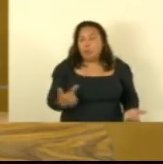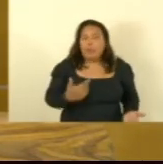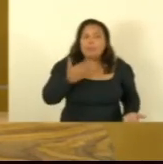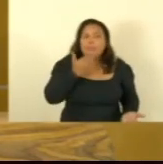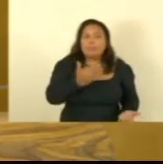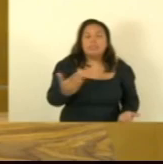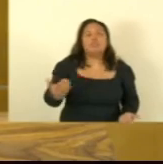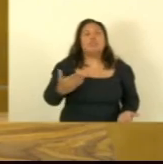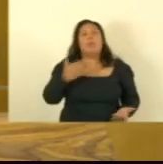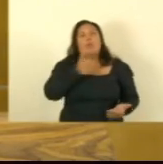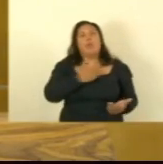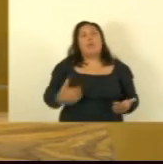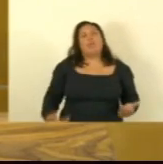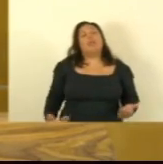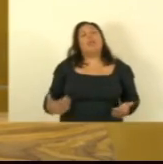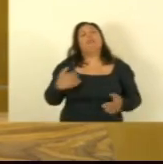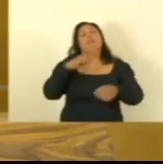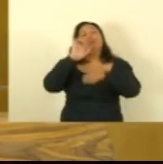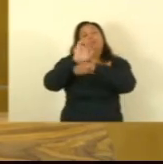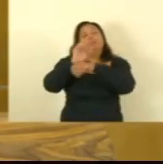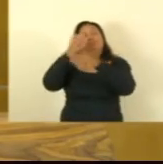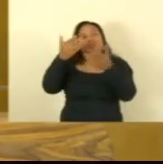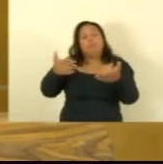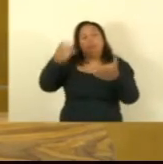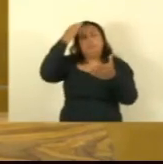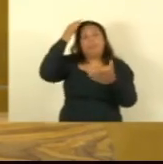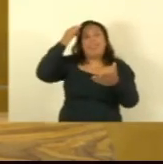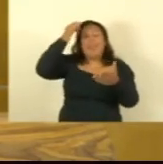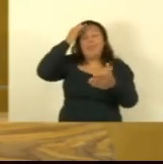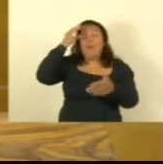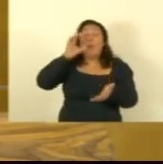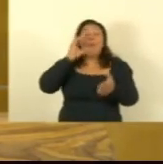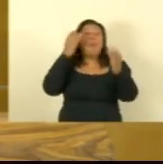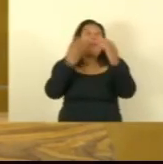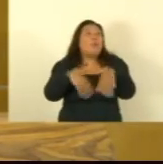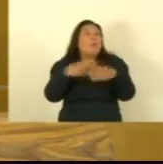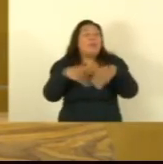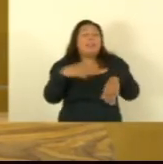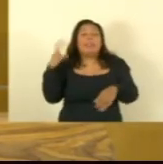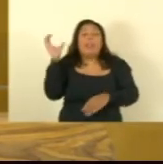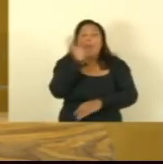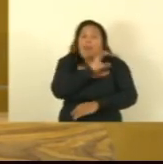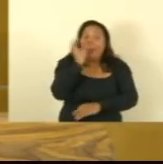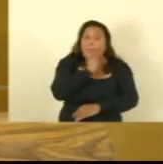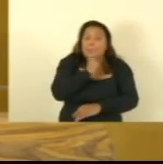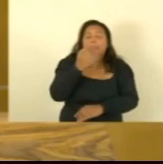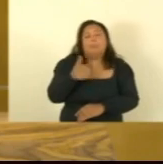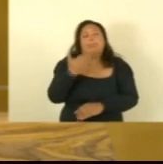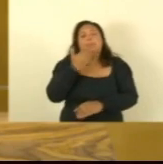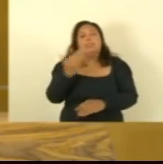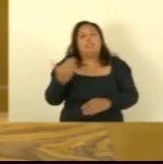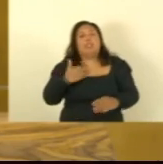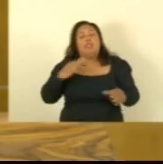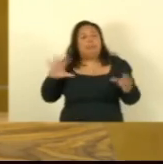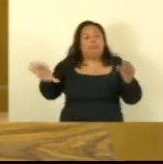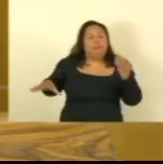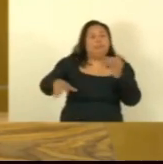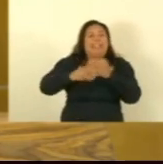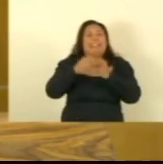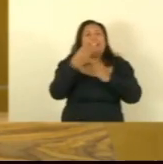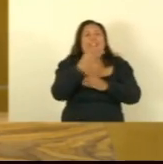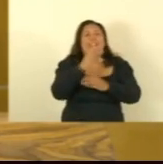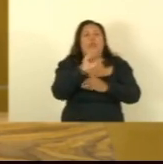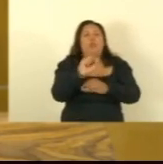ao governo do Estado para que abra concurso o mais rápido possível para suprir esses